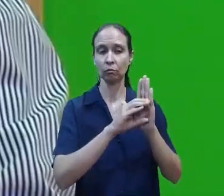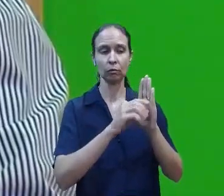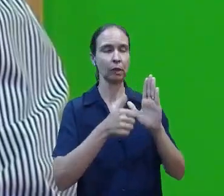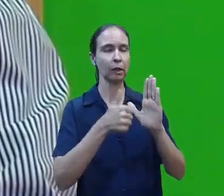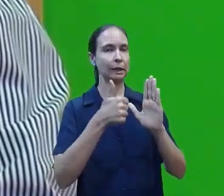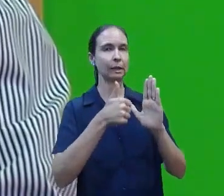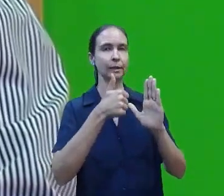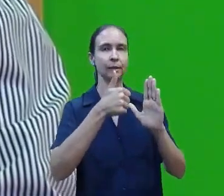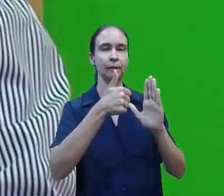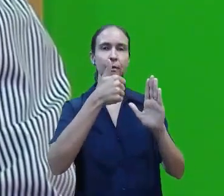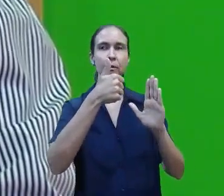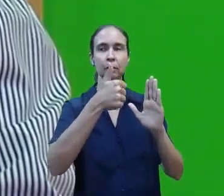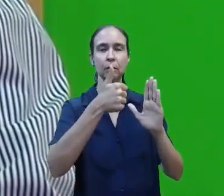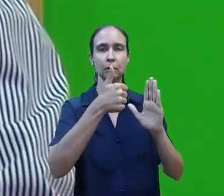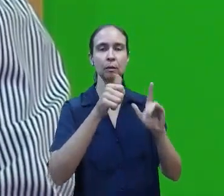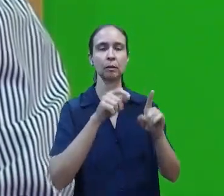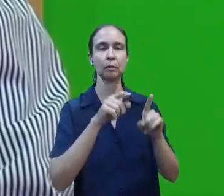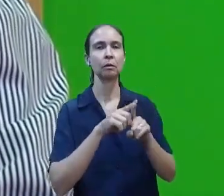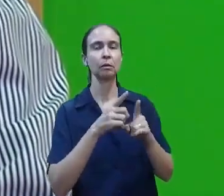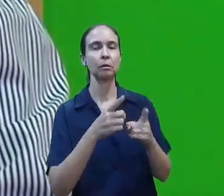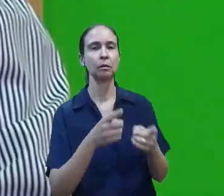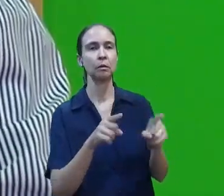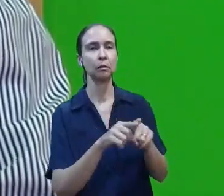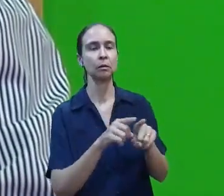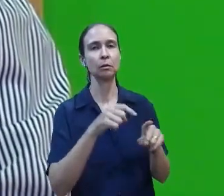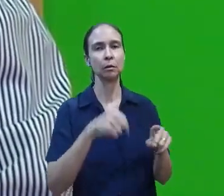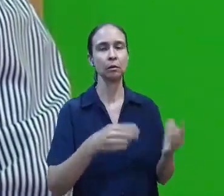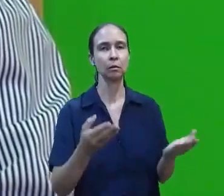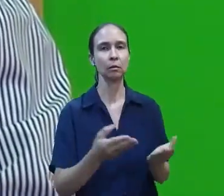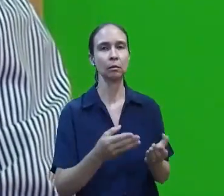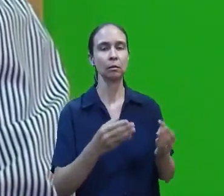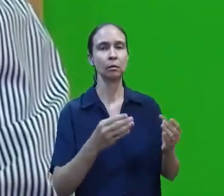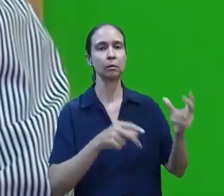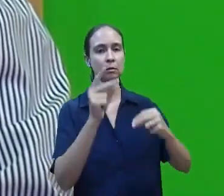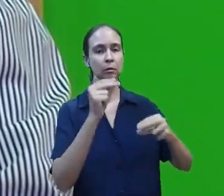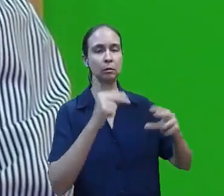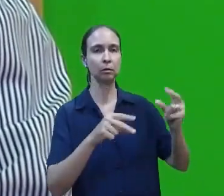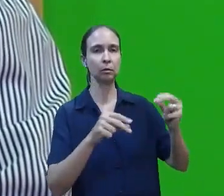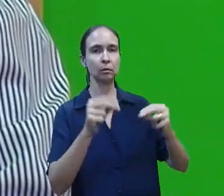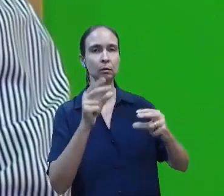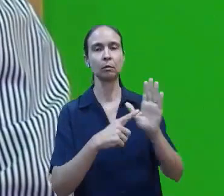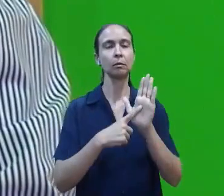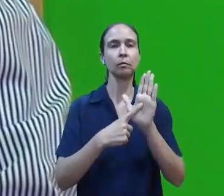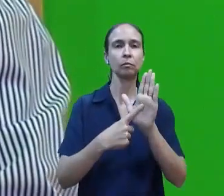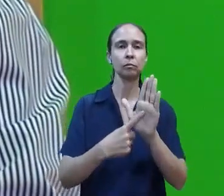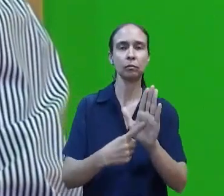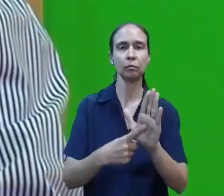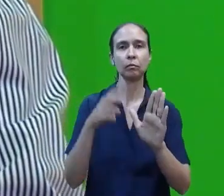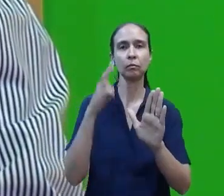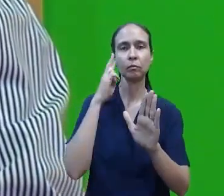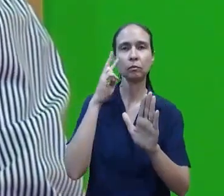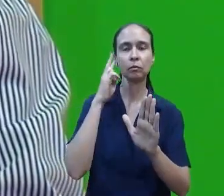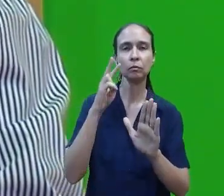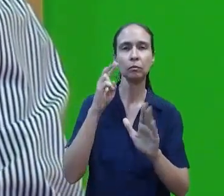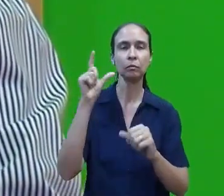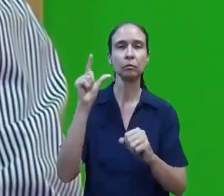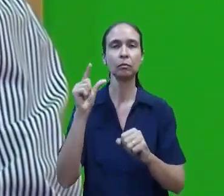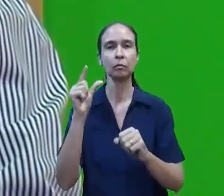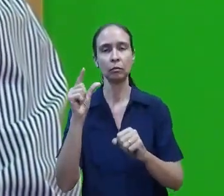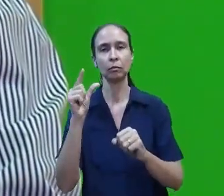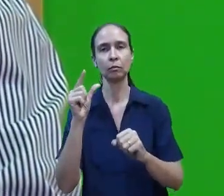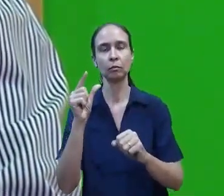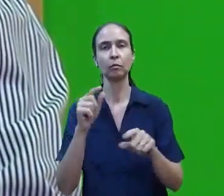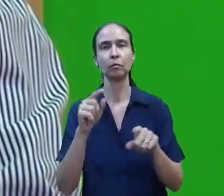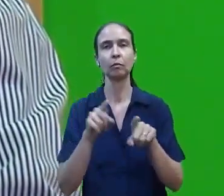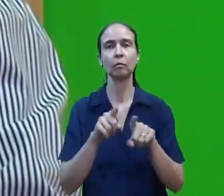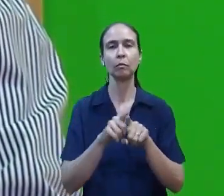seria curto. Mas nós estamos aqui para bater um papo e mostrar a história, os acontecimentos e a